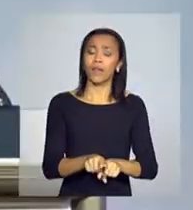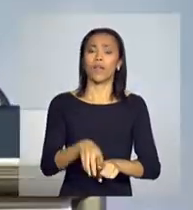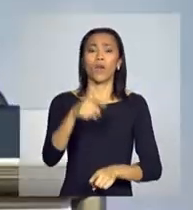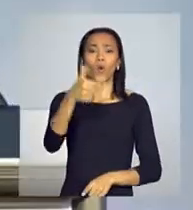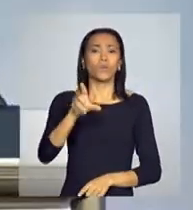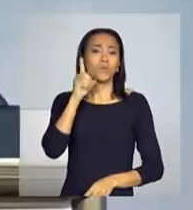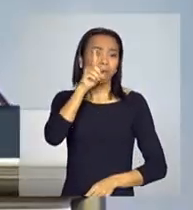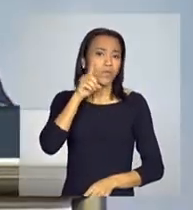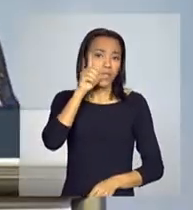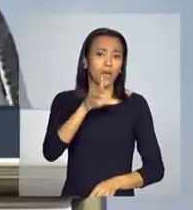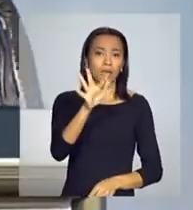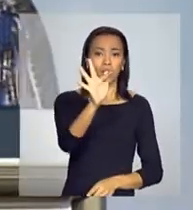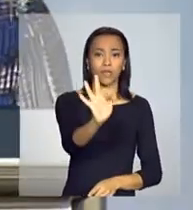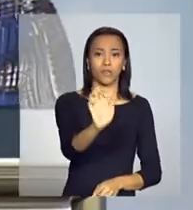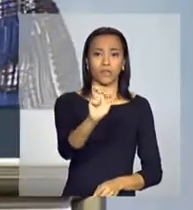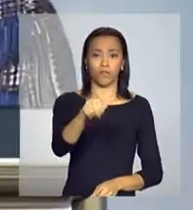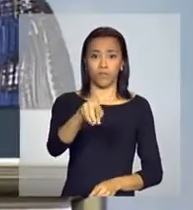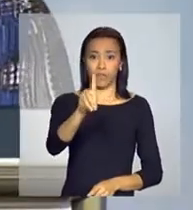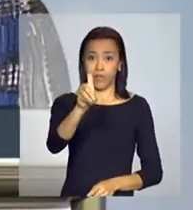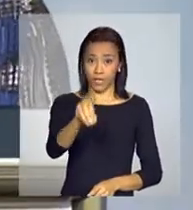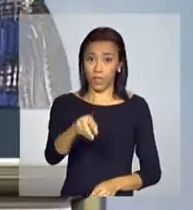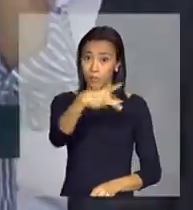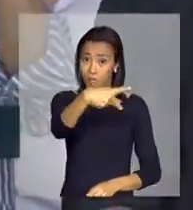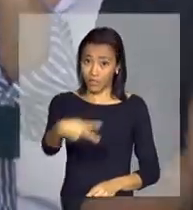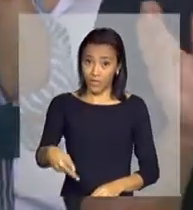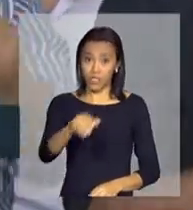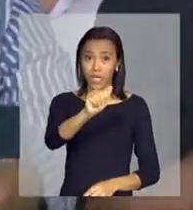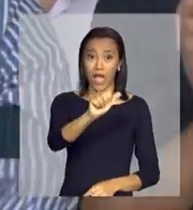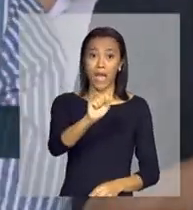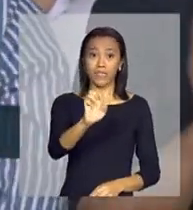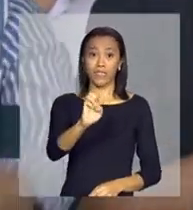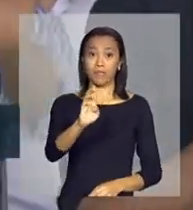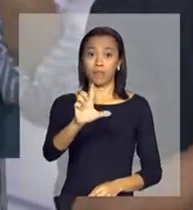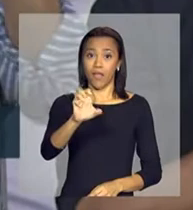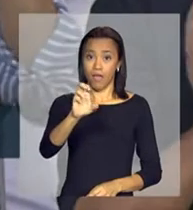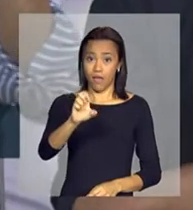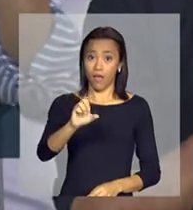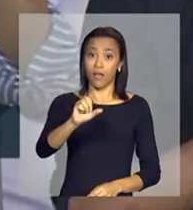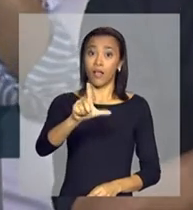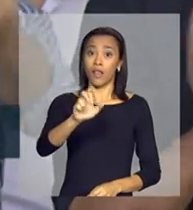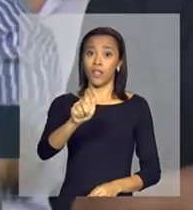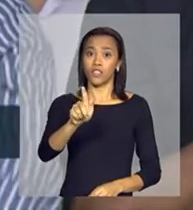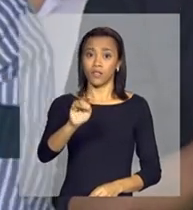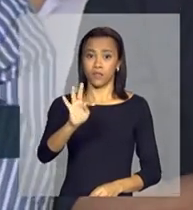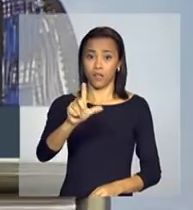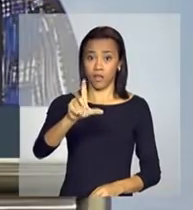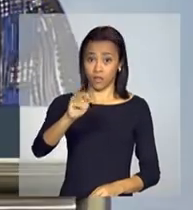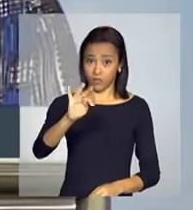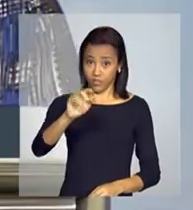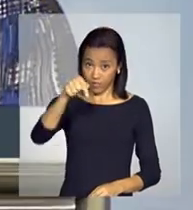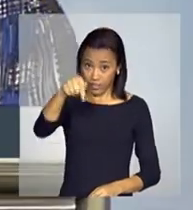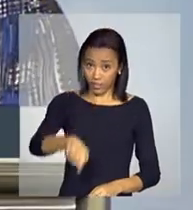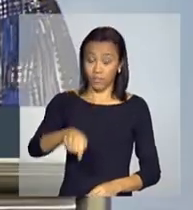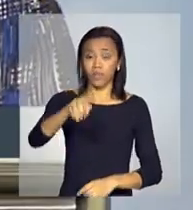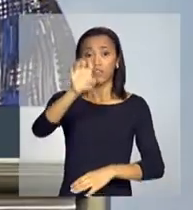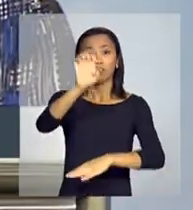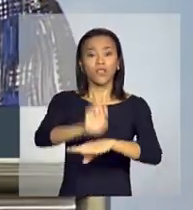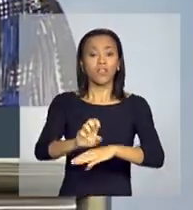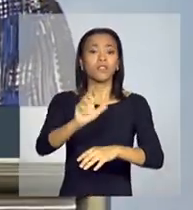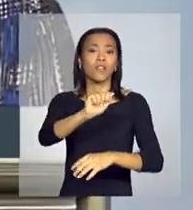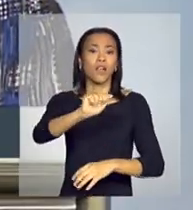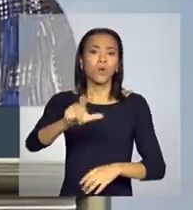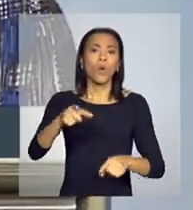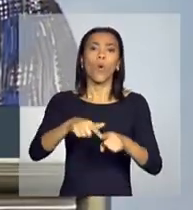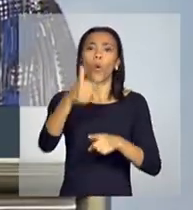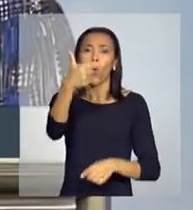Fernando Toledo, presidente da Assembleia Legislativa de Alagoas. O desembargador José